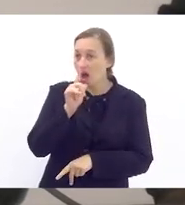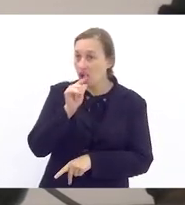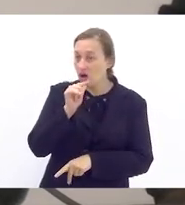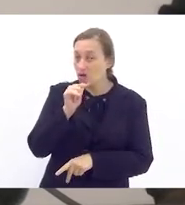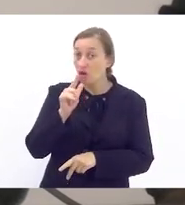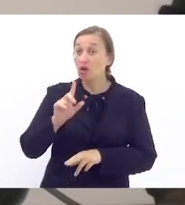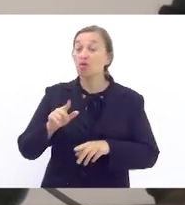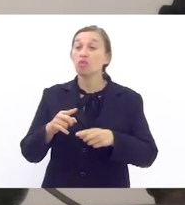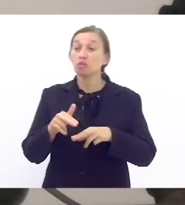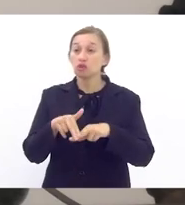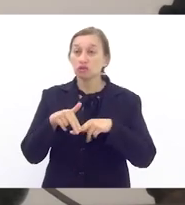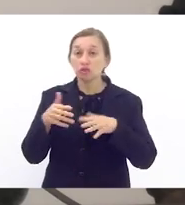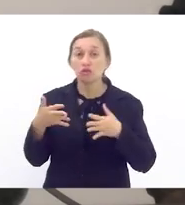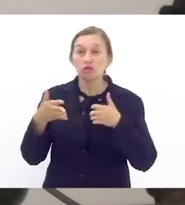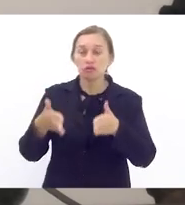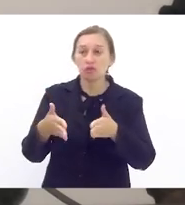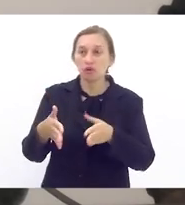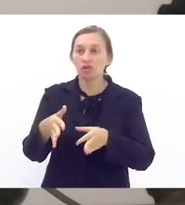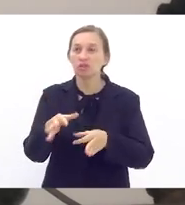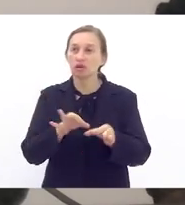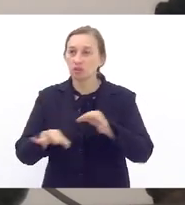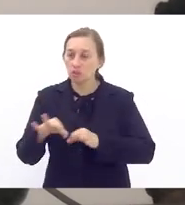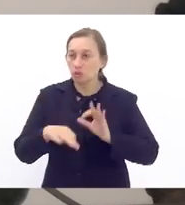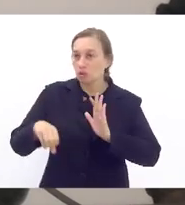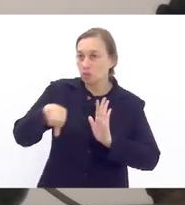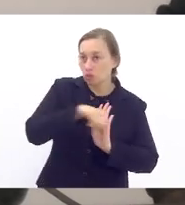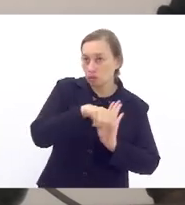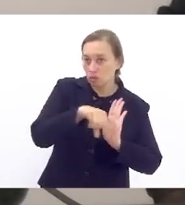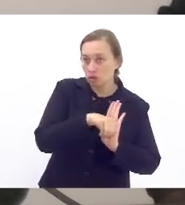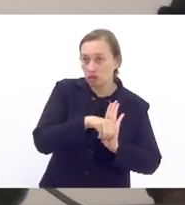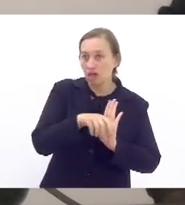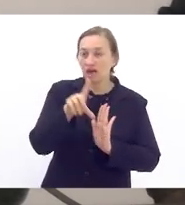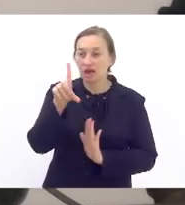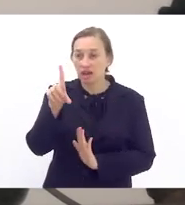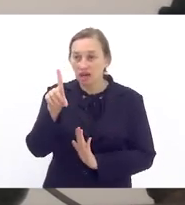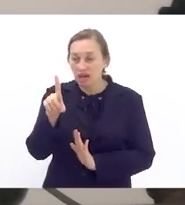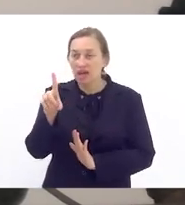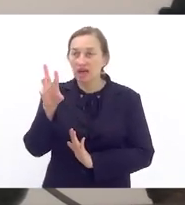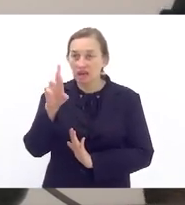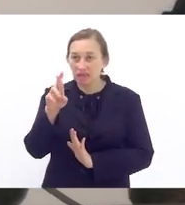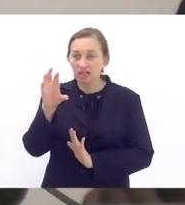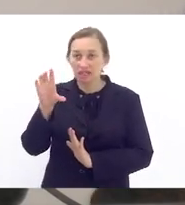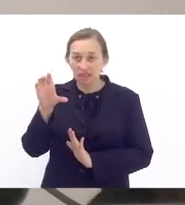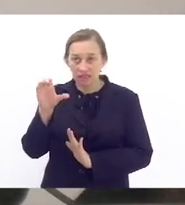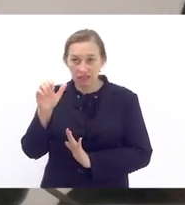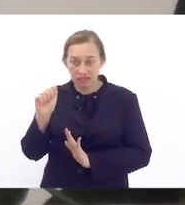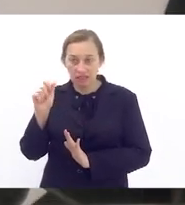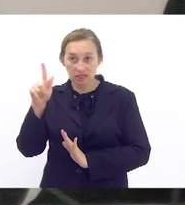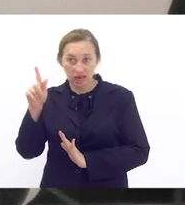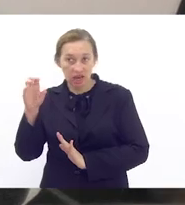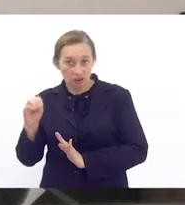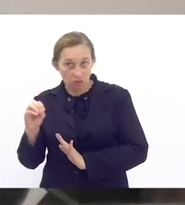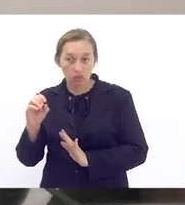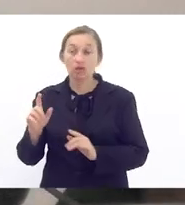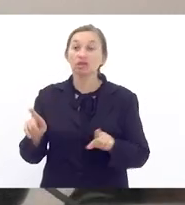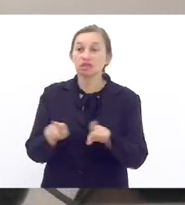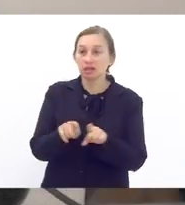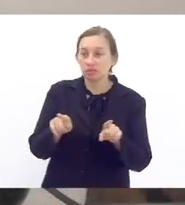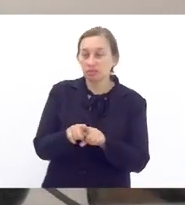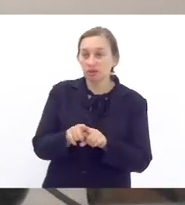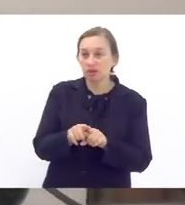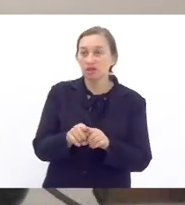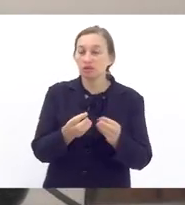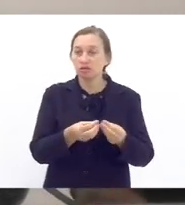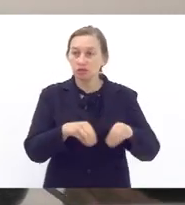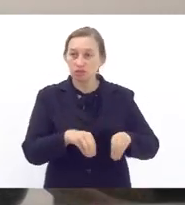com foco na organização criminosa, tanto que a Draco participou, E, como tinha também uma consequência para o